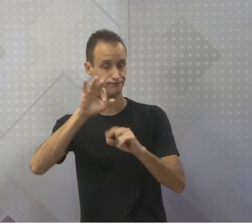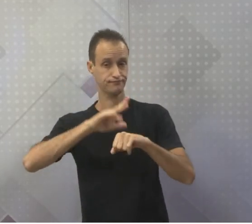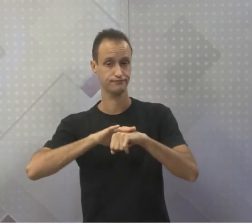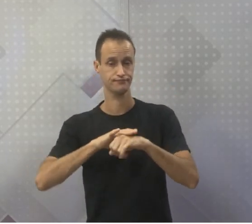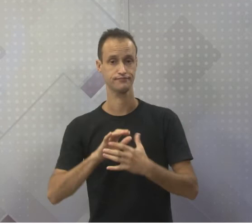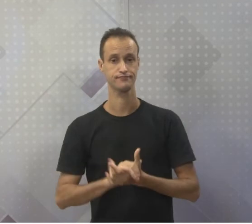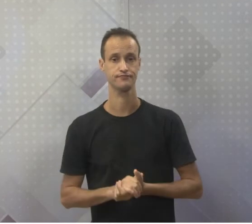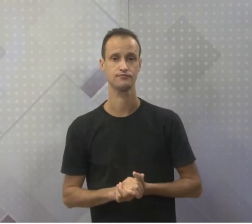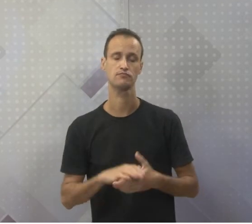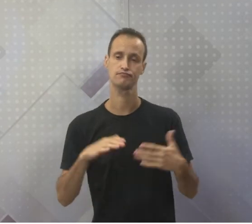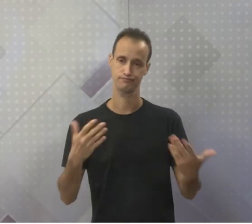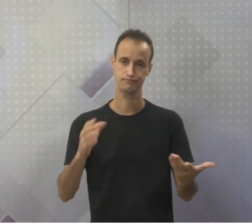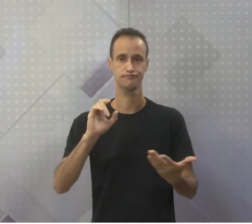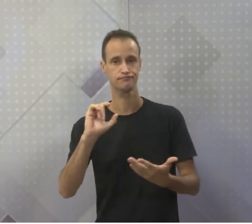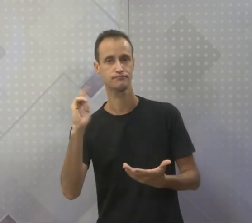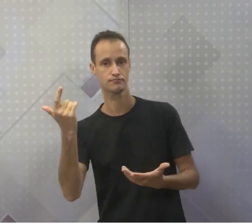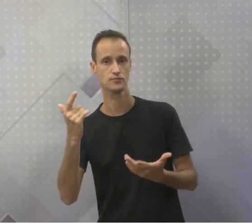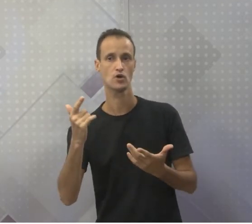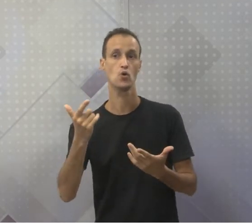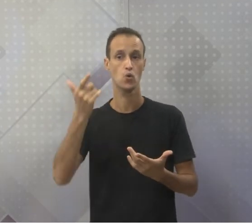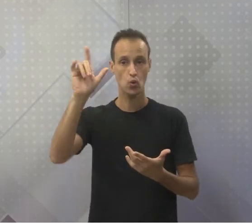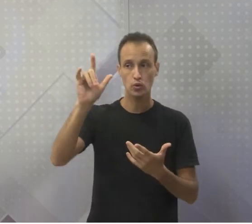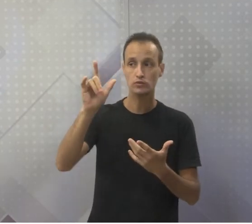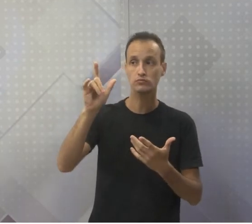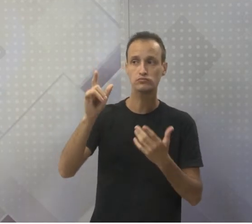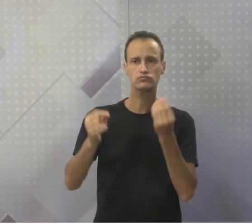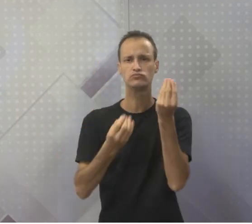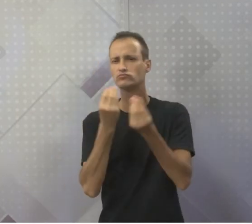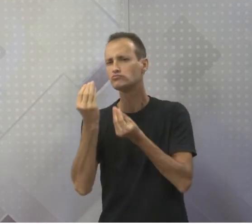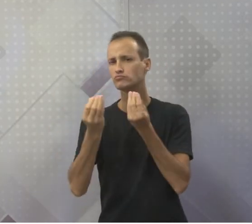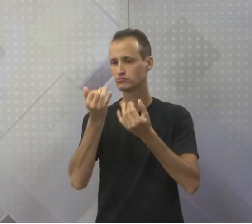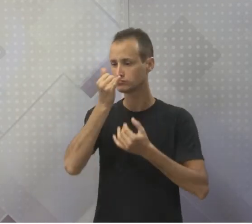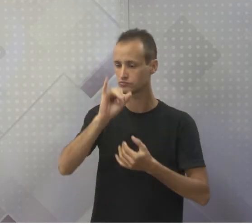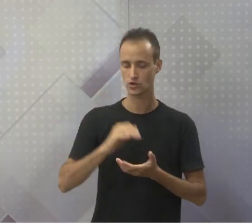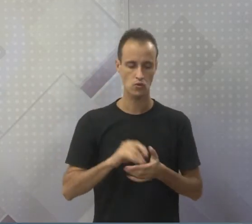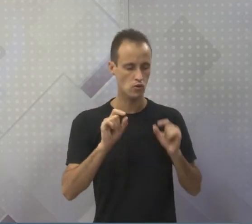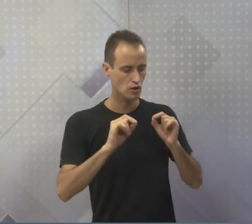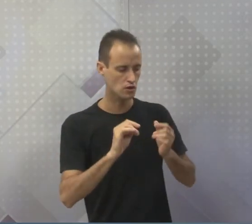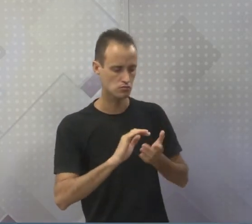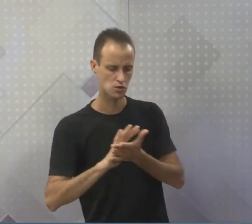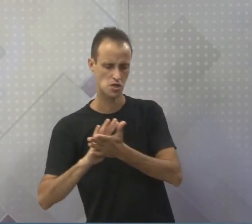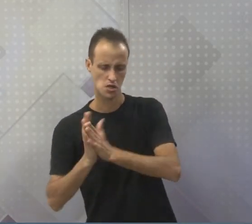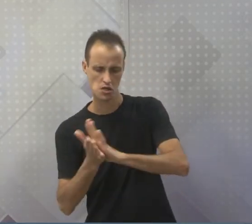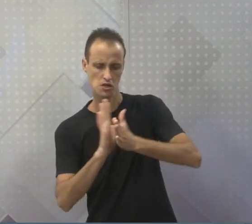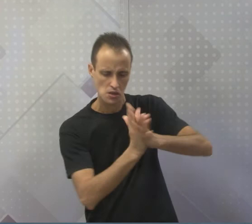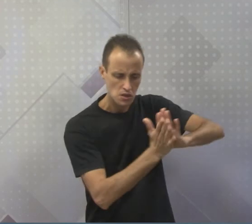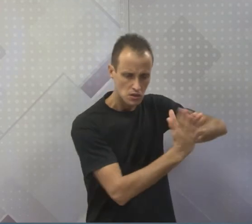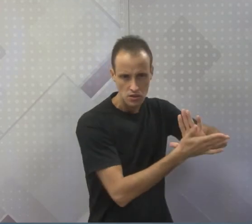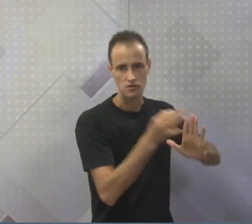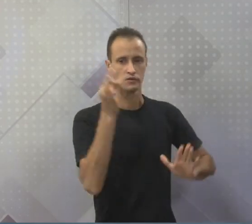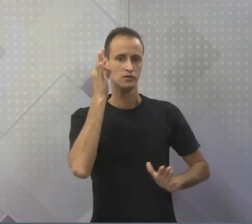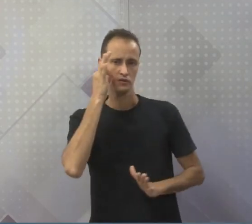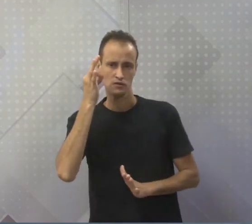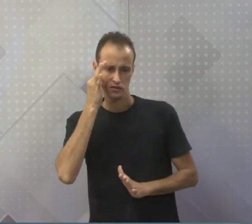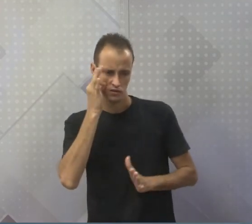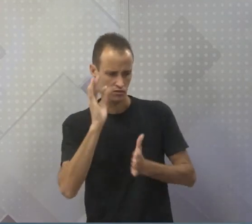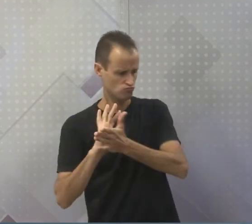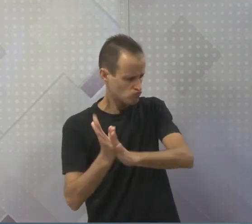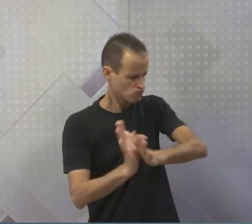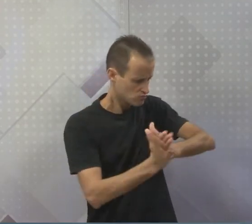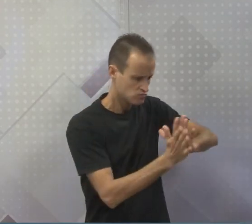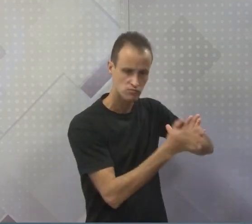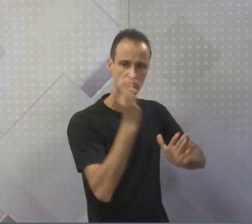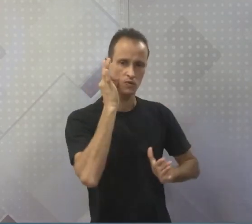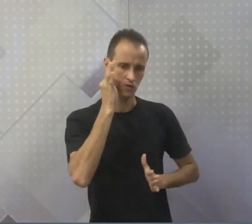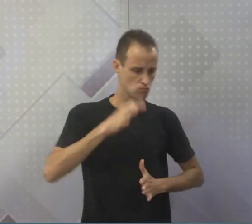né? E, logicamente, uma outra medida de prevenção é combater ratos, né? Combate aos ratos, eliminar os ratos